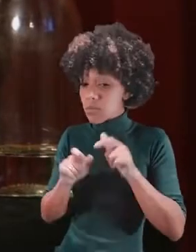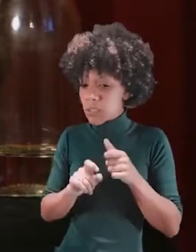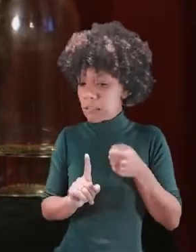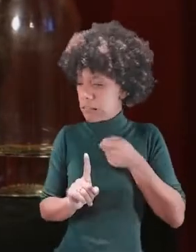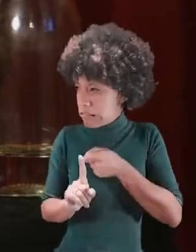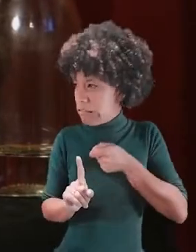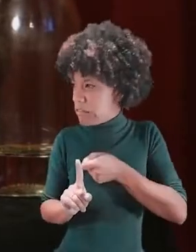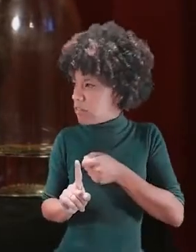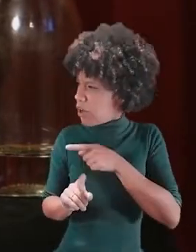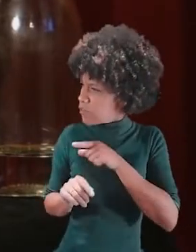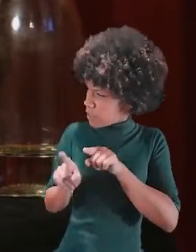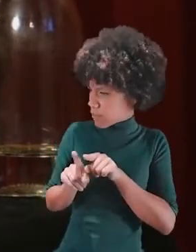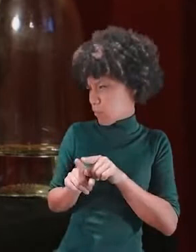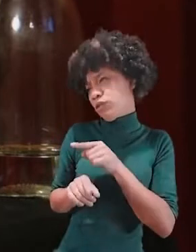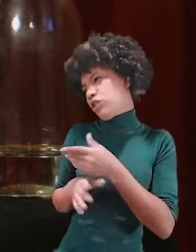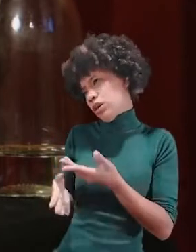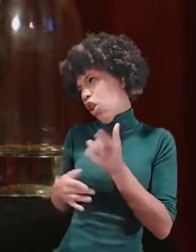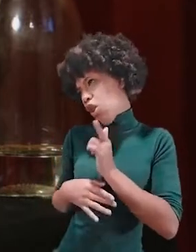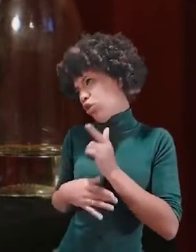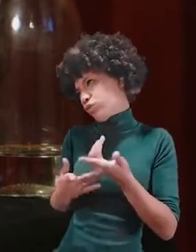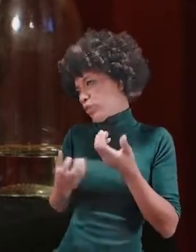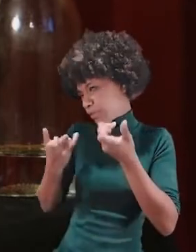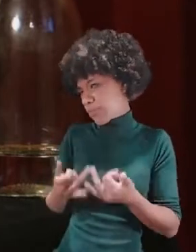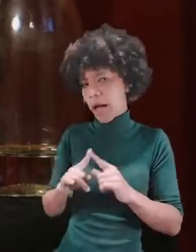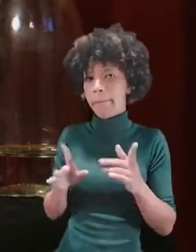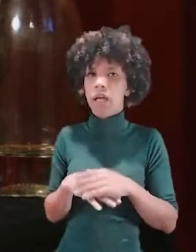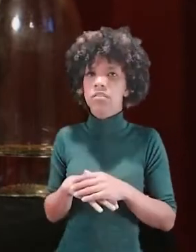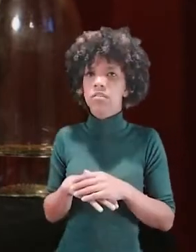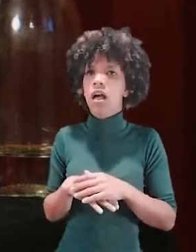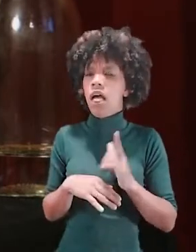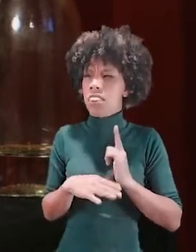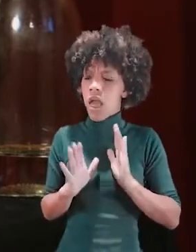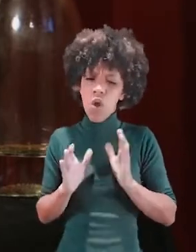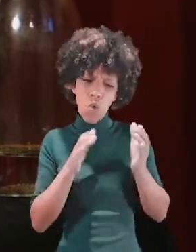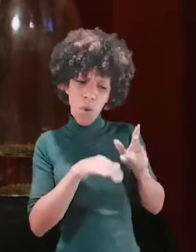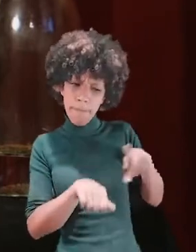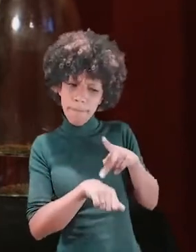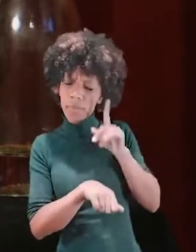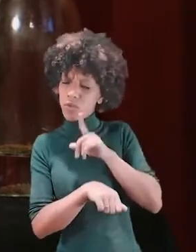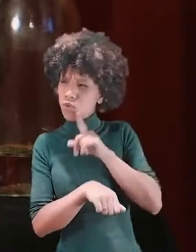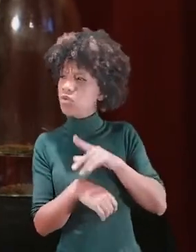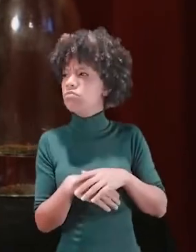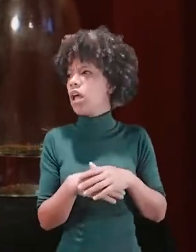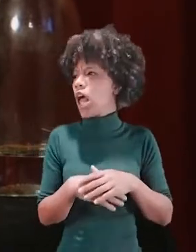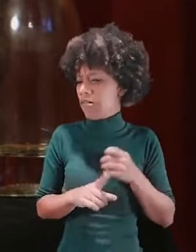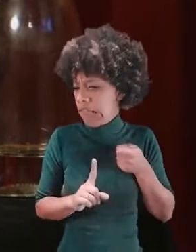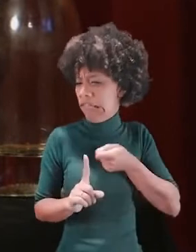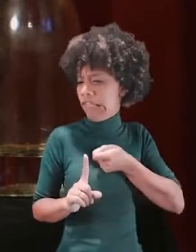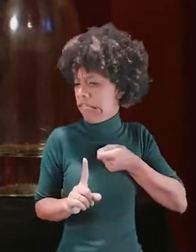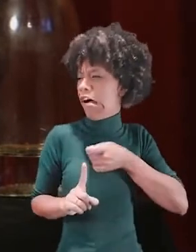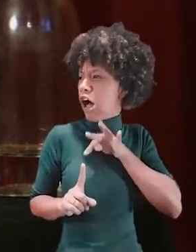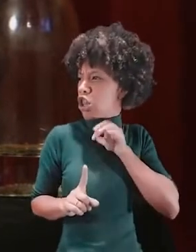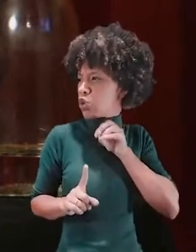torturam, vocês também, não você, não sei, obviamente você não vai falar isso, mas assim, há também do lado da a civilização, os Estados